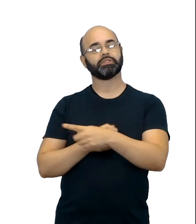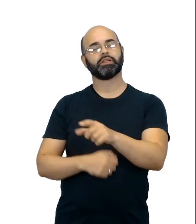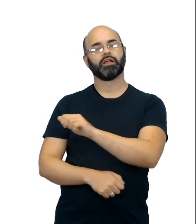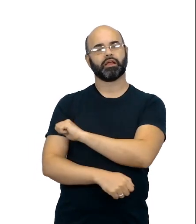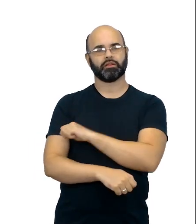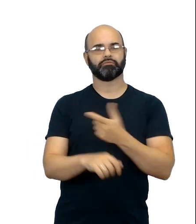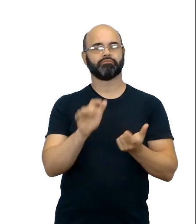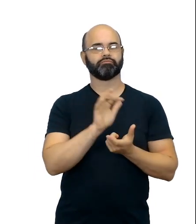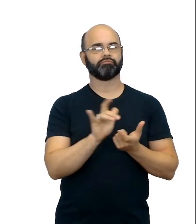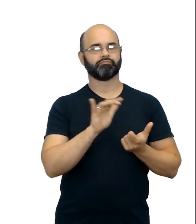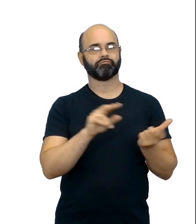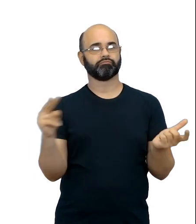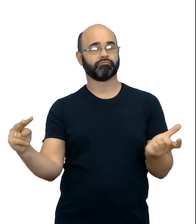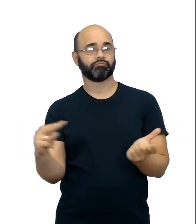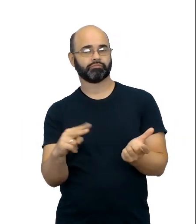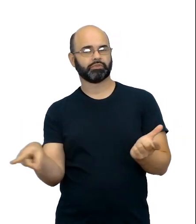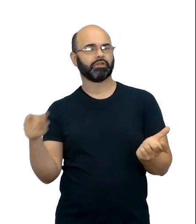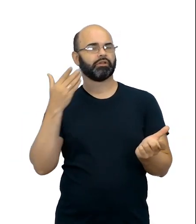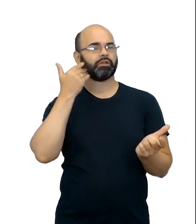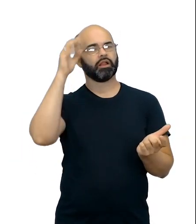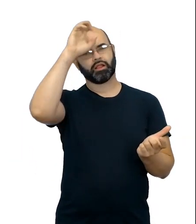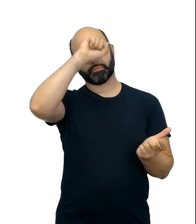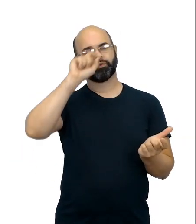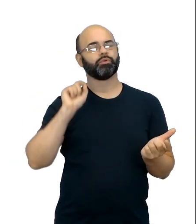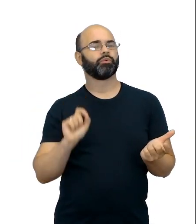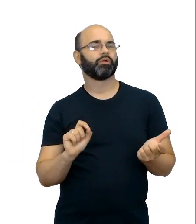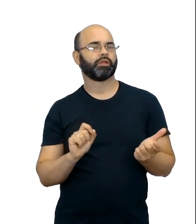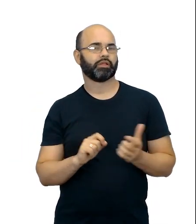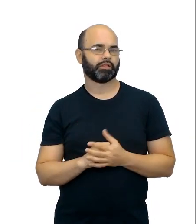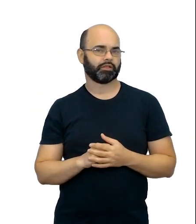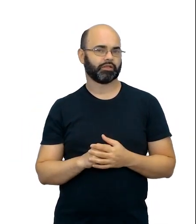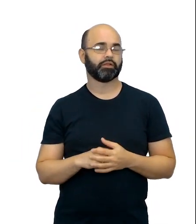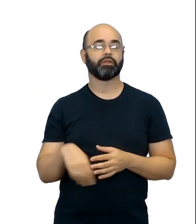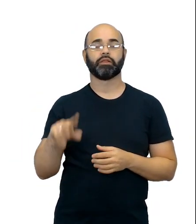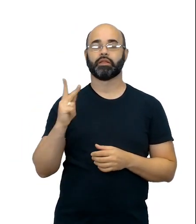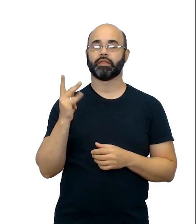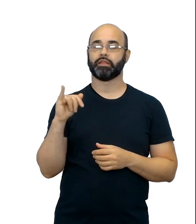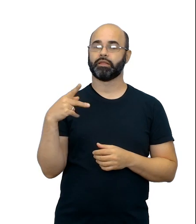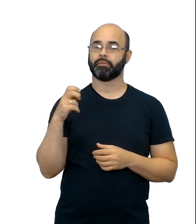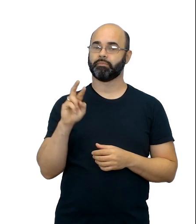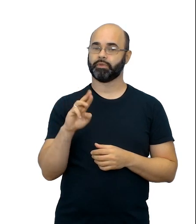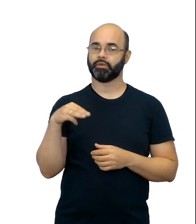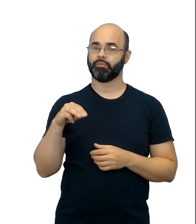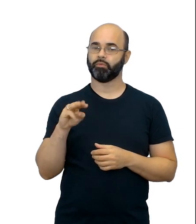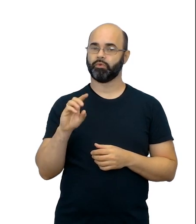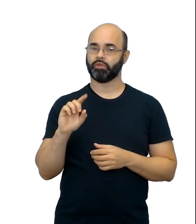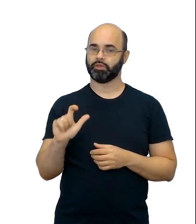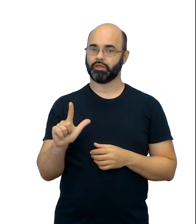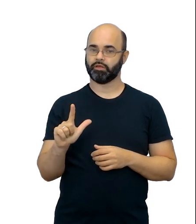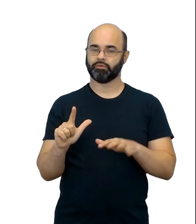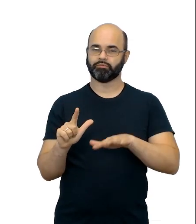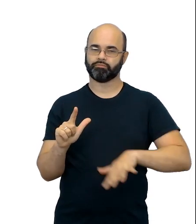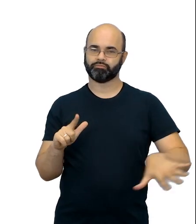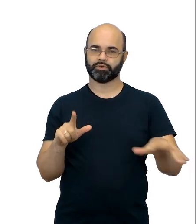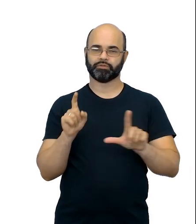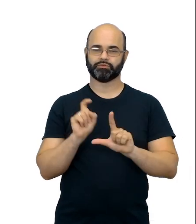letramento mediante essa diversidade cultural e hipermodal dos meios digitais.